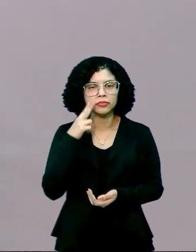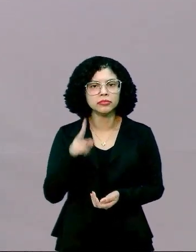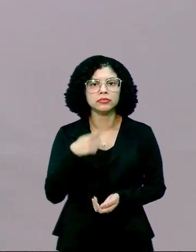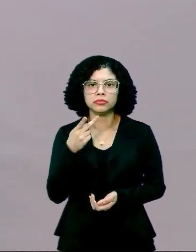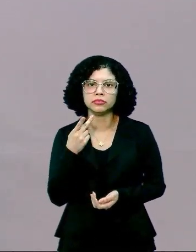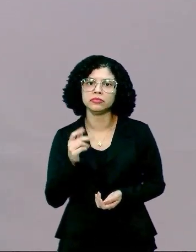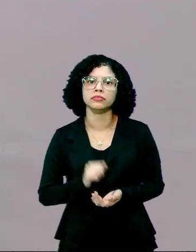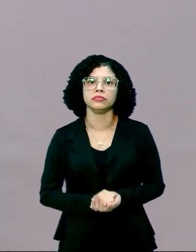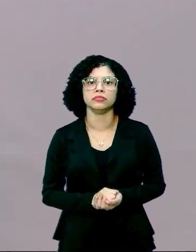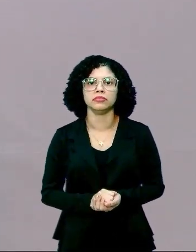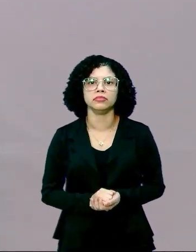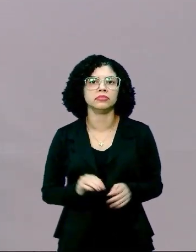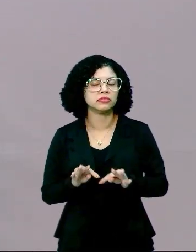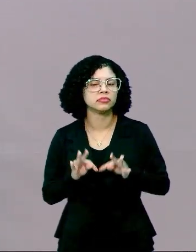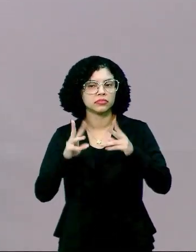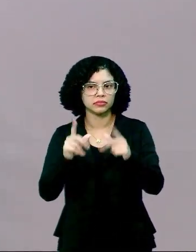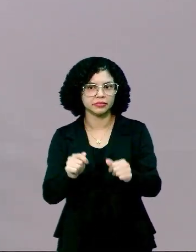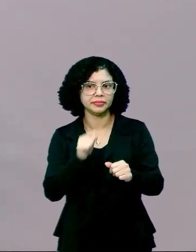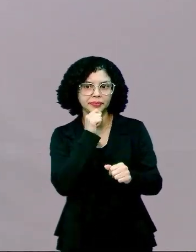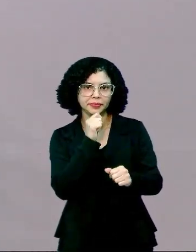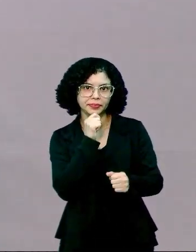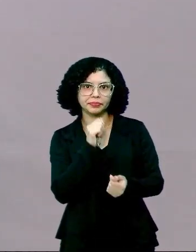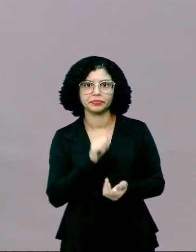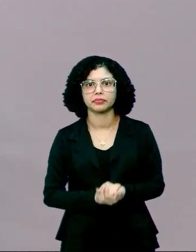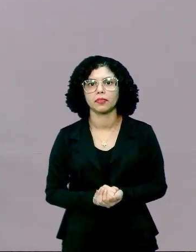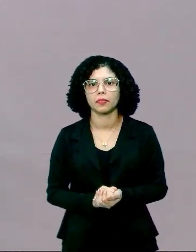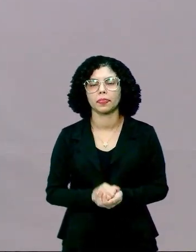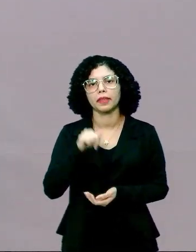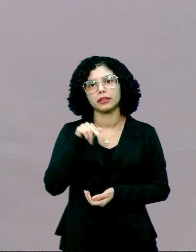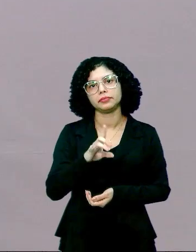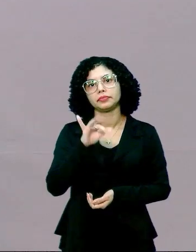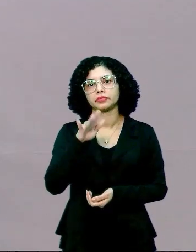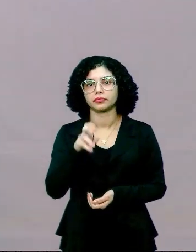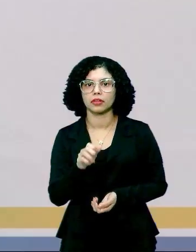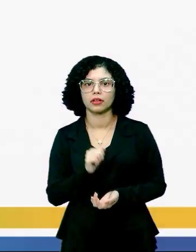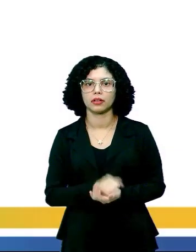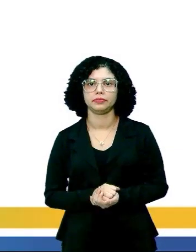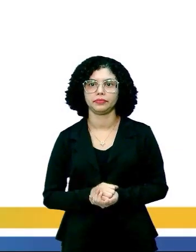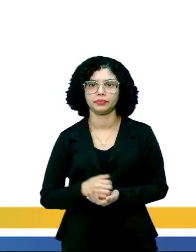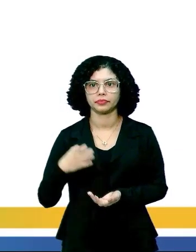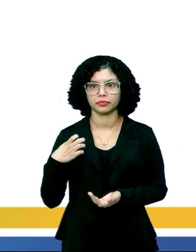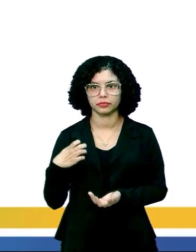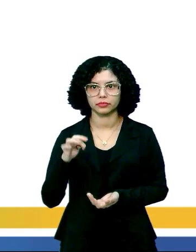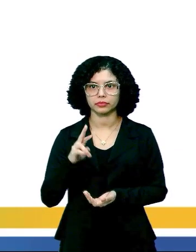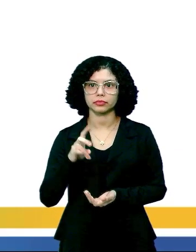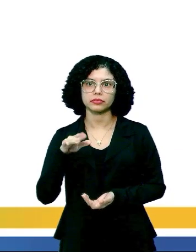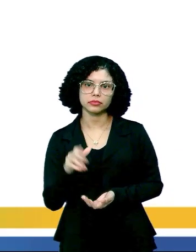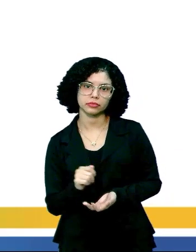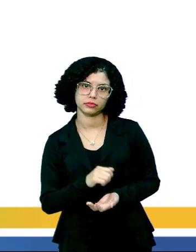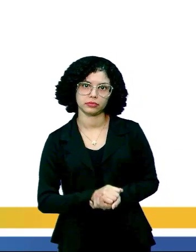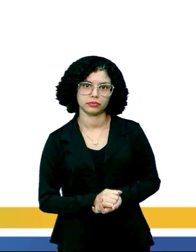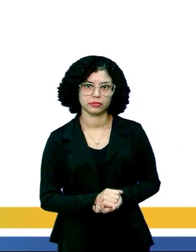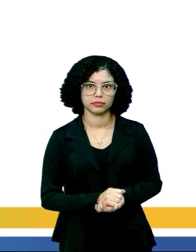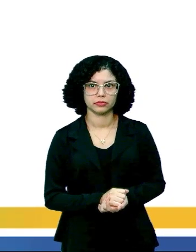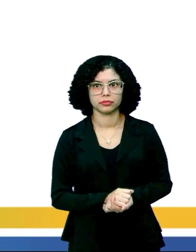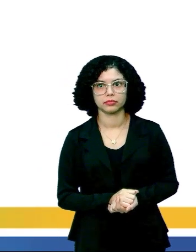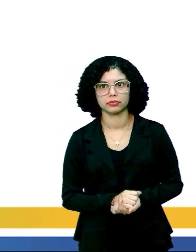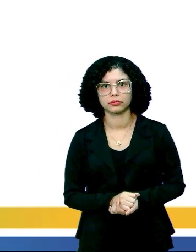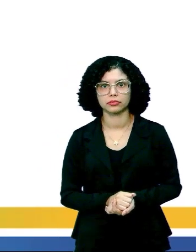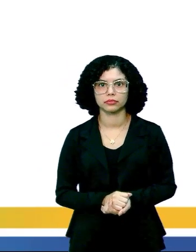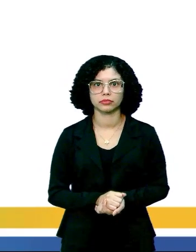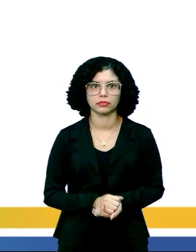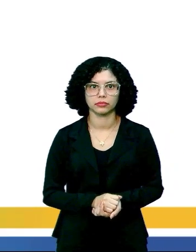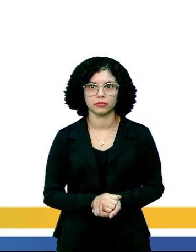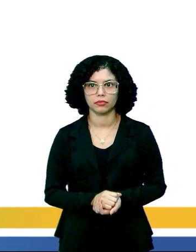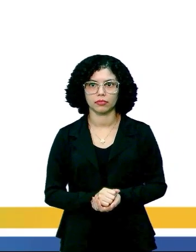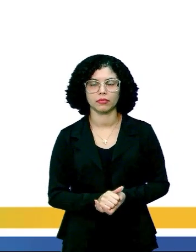falamos também toda essa questão aí sobre a nacionalidade, etnia, ok? Então, vamos agora